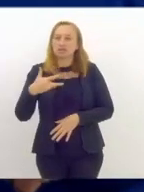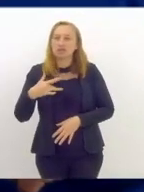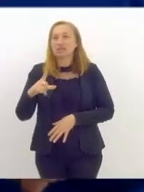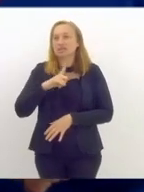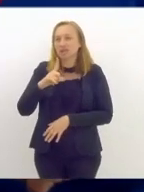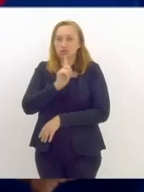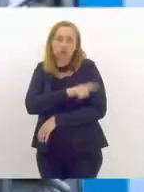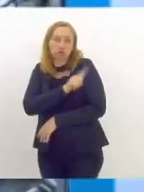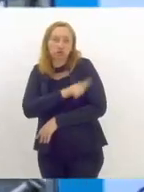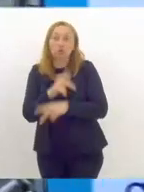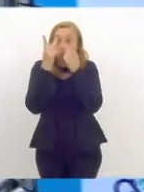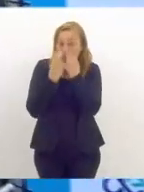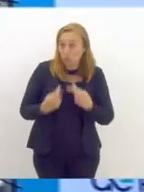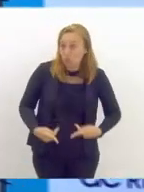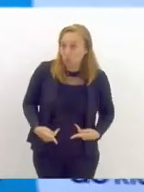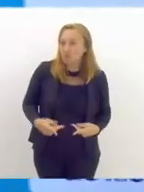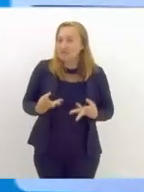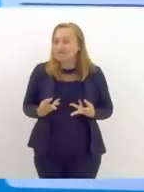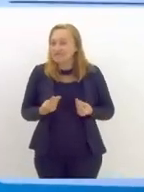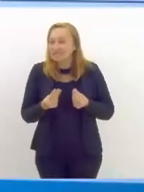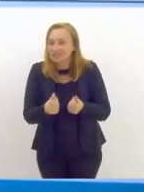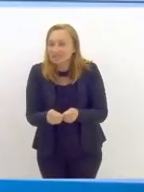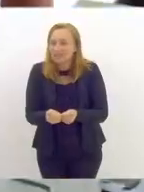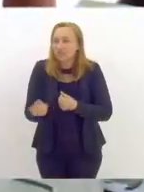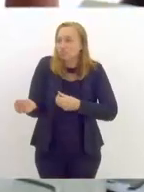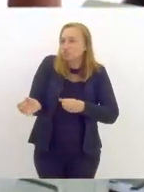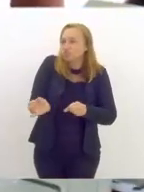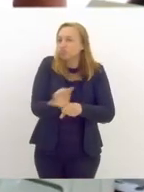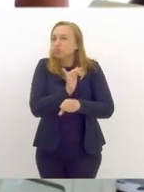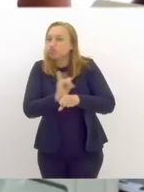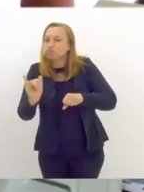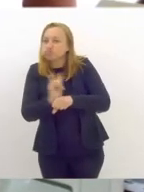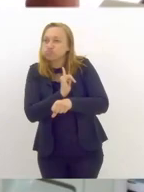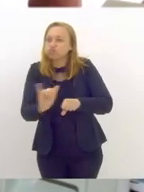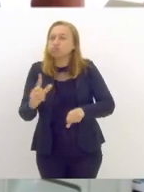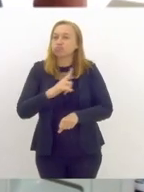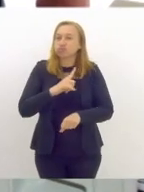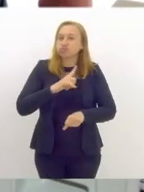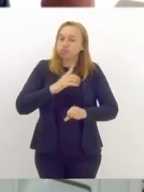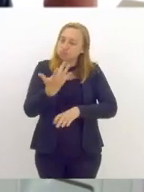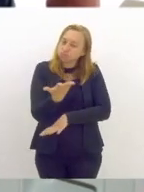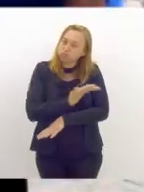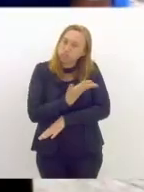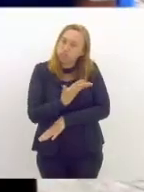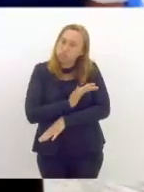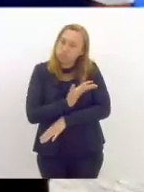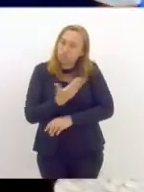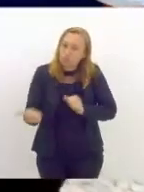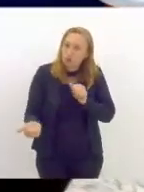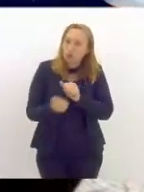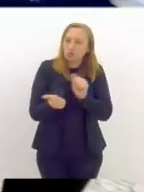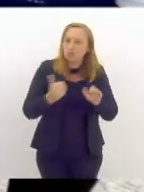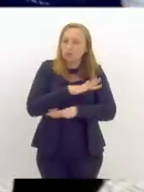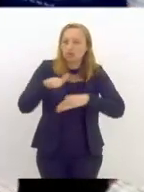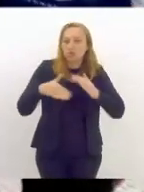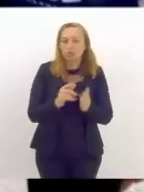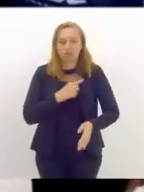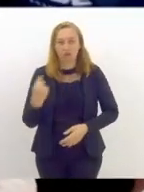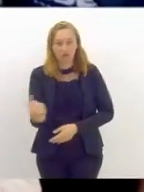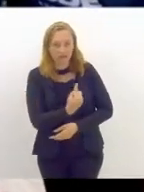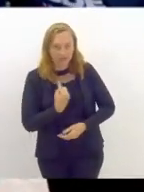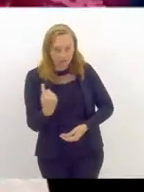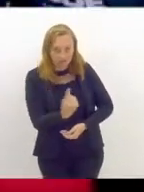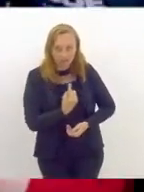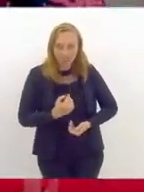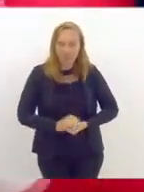um gestor humano, sensível, articulado, disposto e amigo ao lado de todos nós.